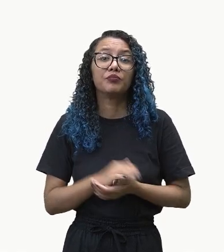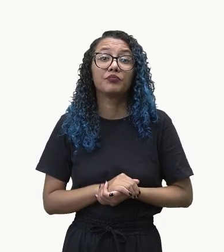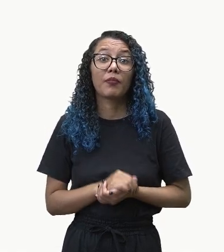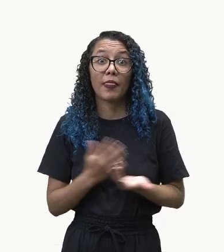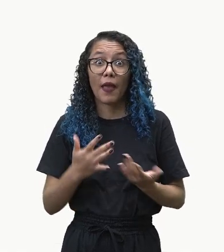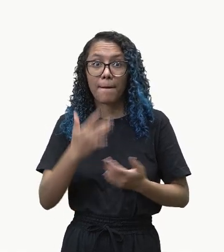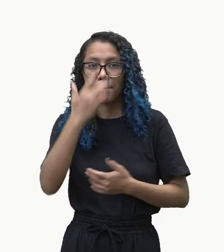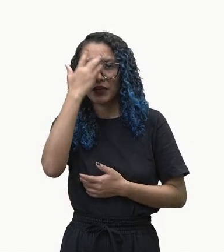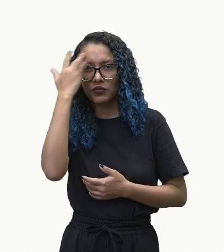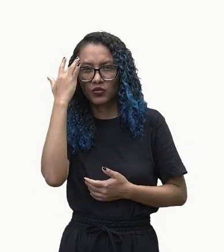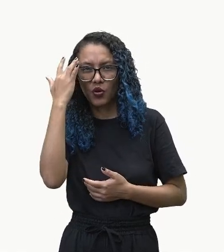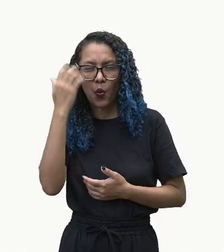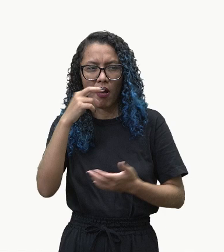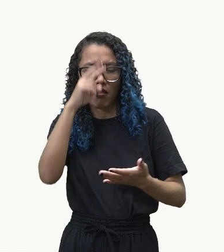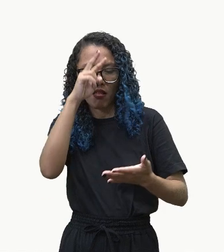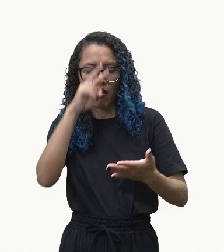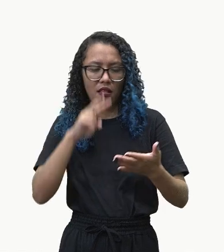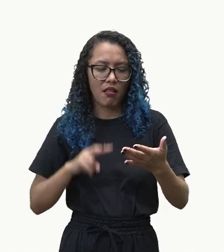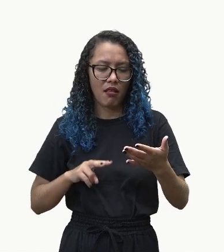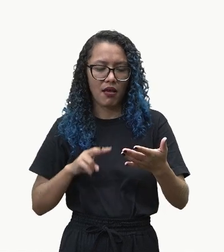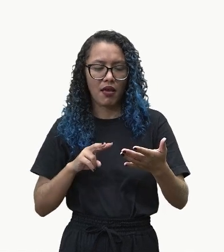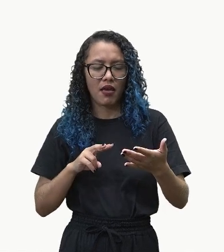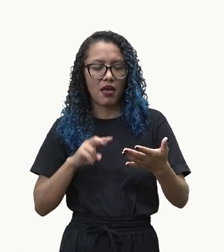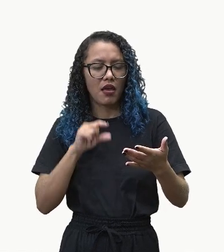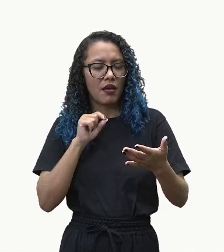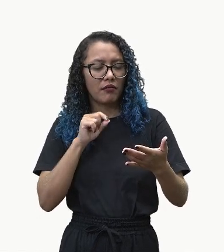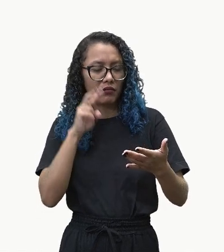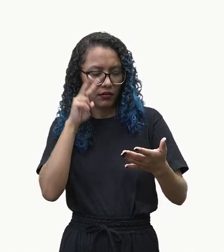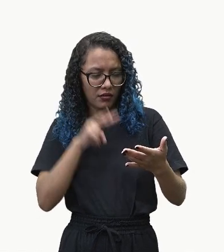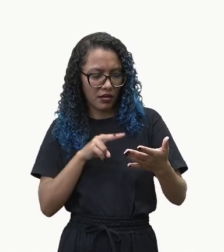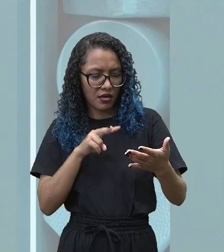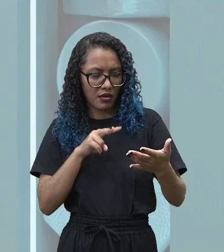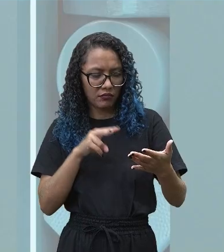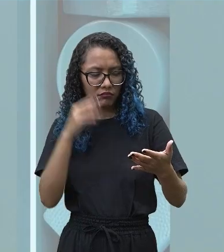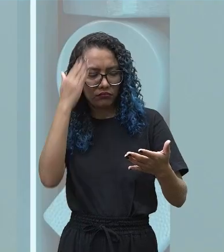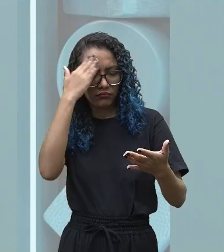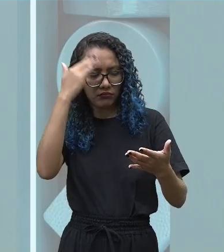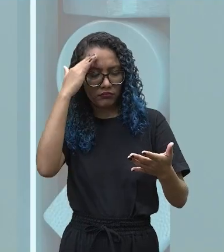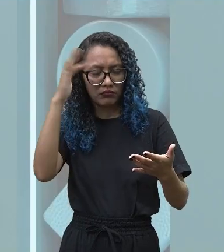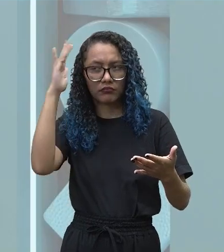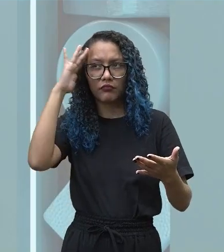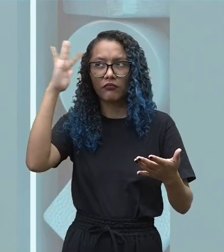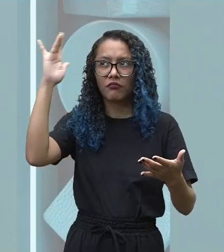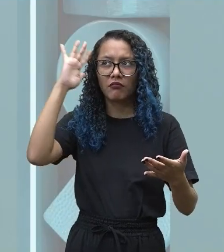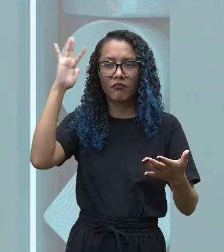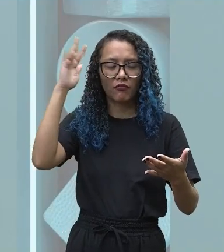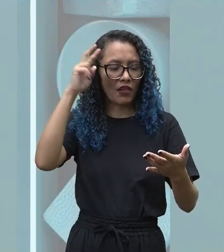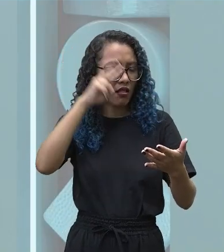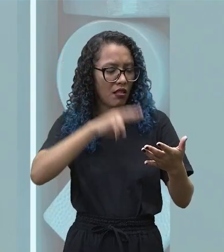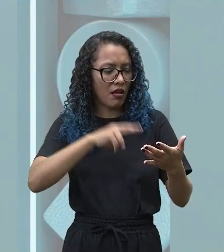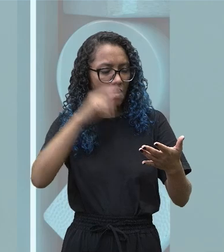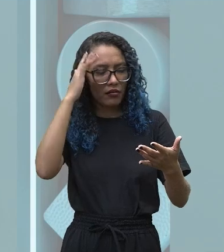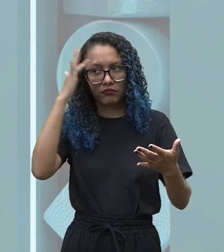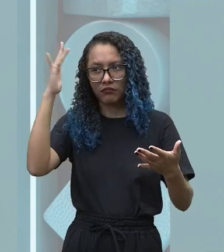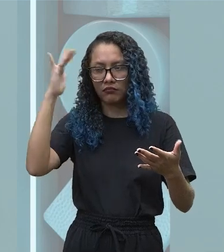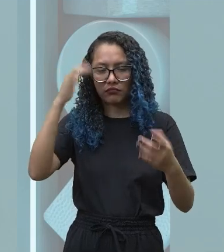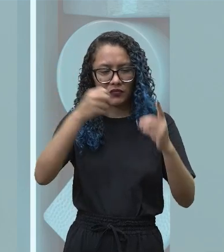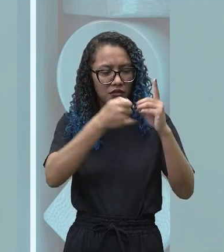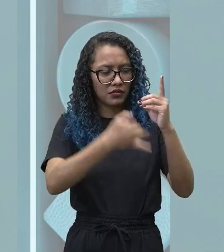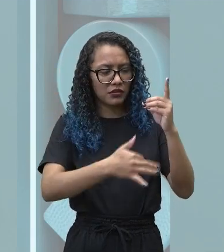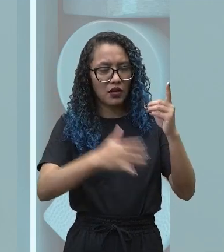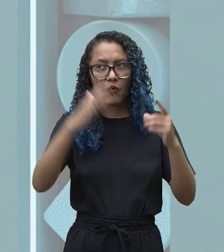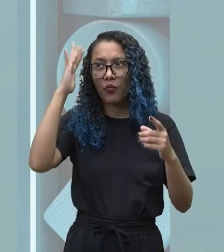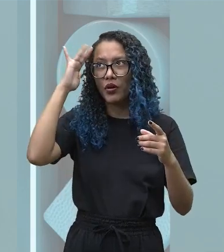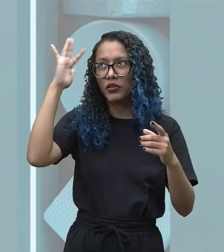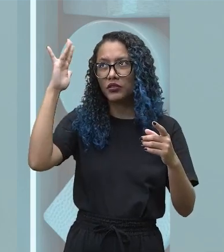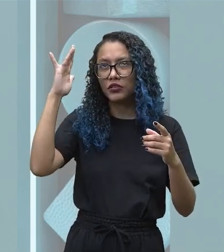possa visualizar mentalmente tudo aquilo que a gente está descrevendo. Então, a gente vai utilizar